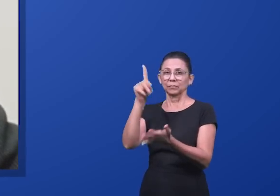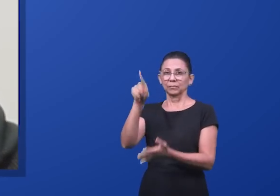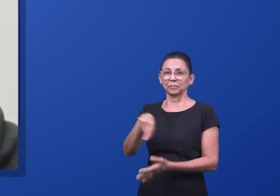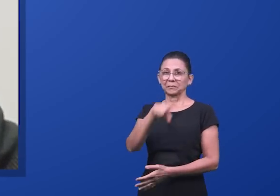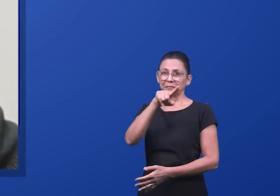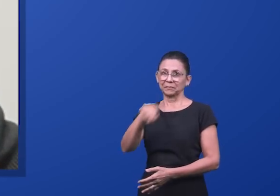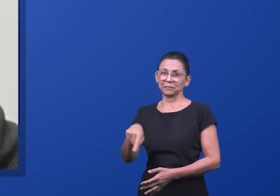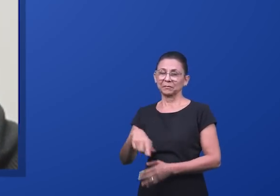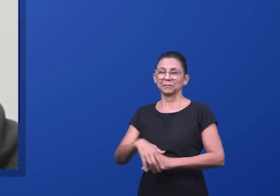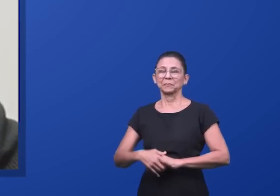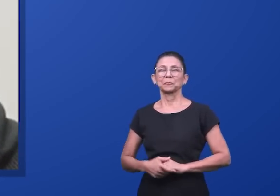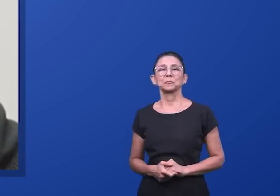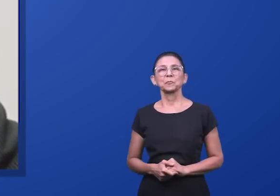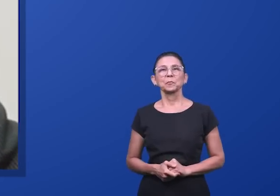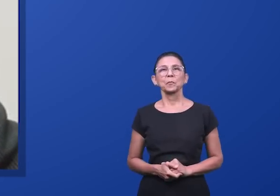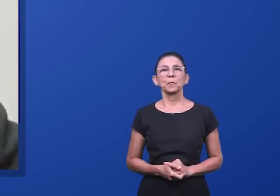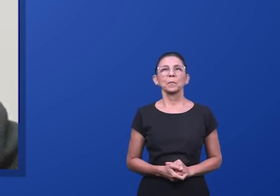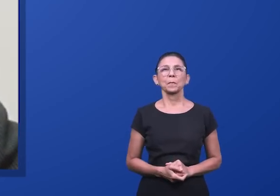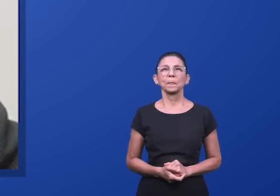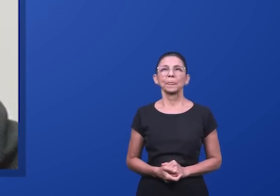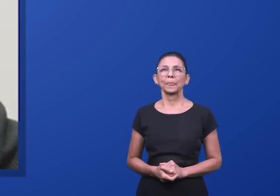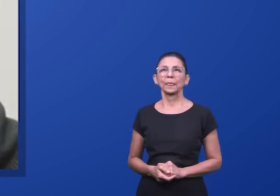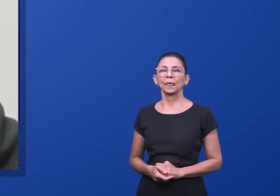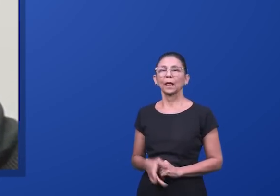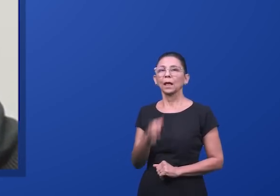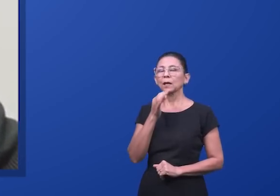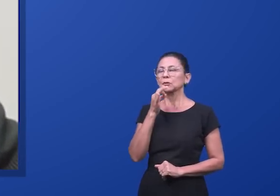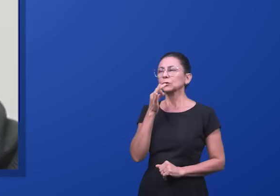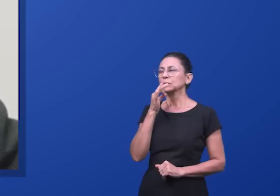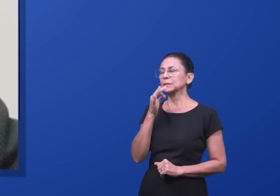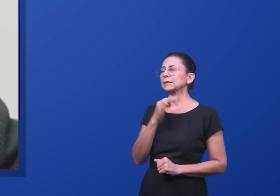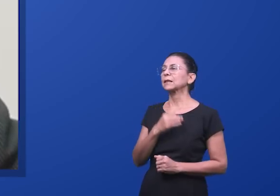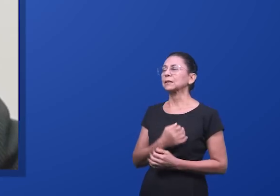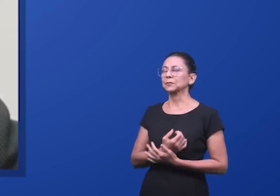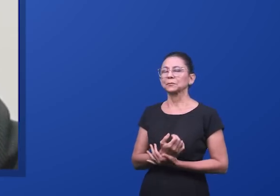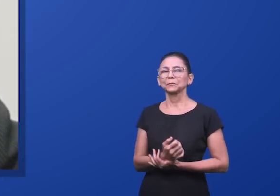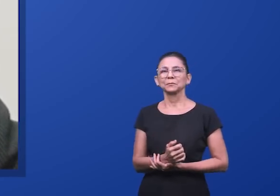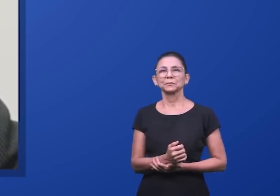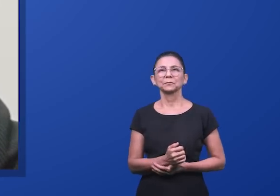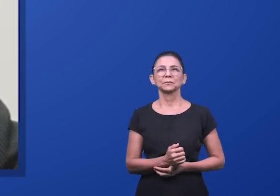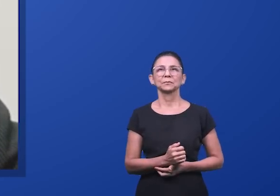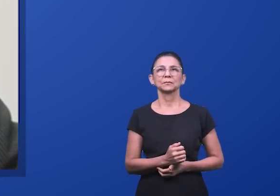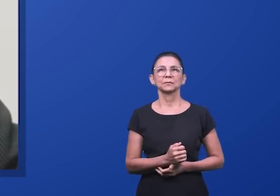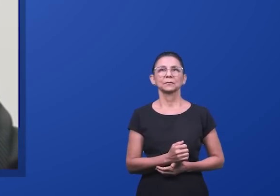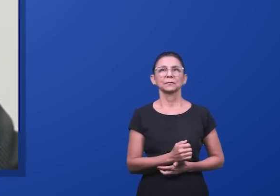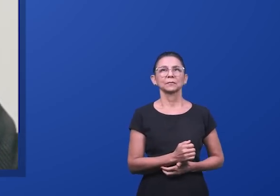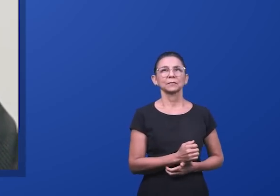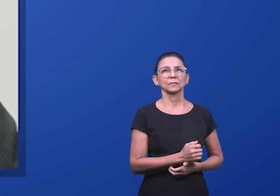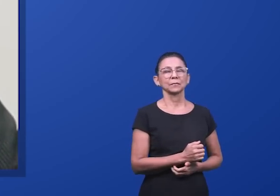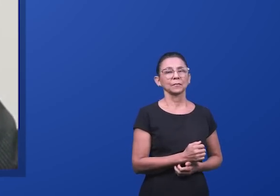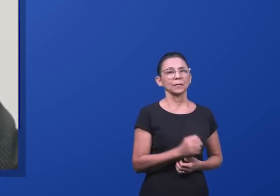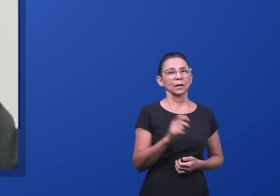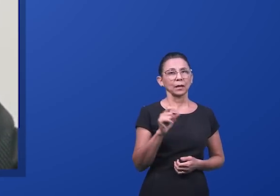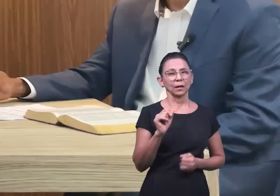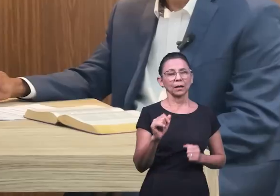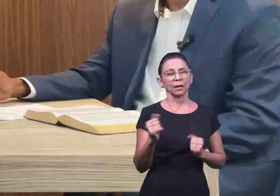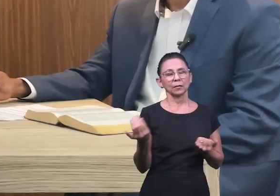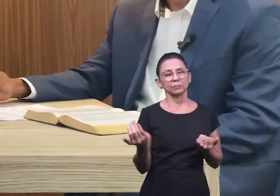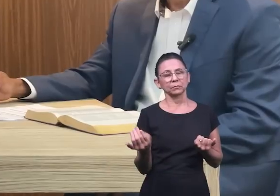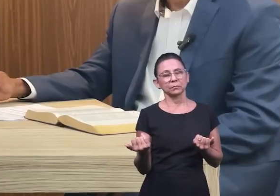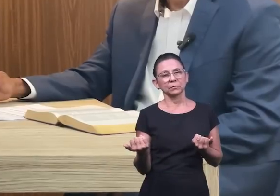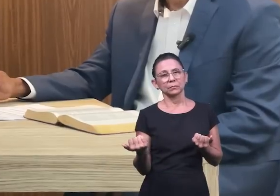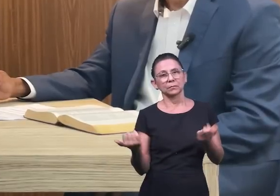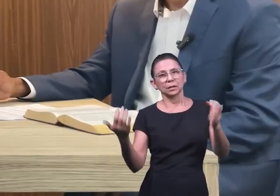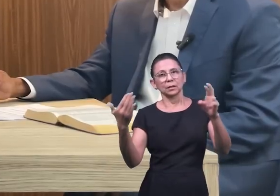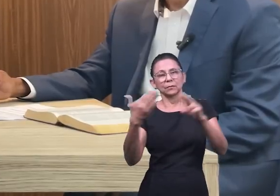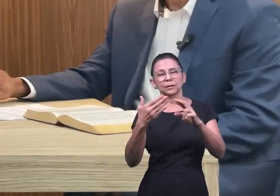ensinos teológicos que anulam a verdade. Queridos, a paz do Senhor. Pastor